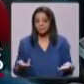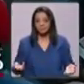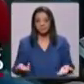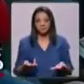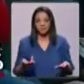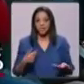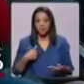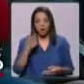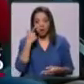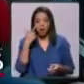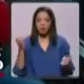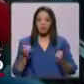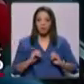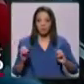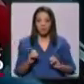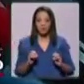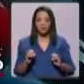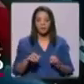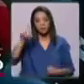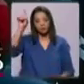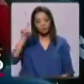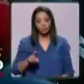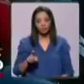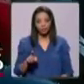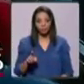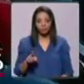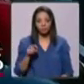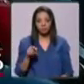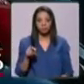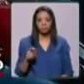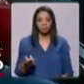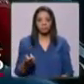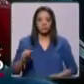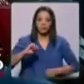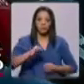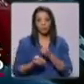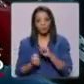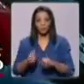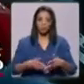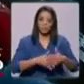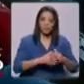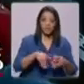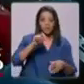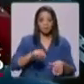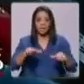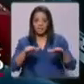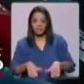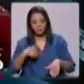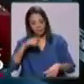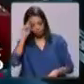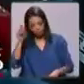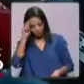não estive atento durante o dia a esse movimento sindical, à greve, que eu